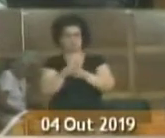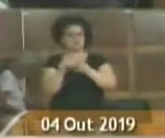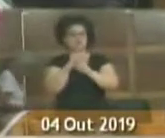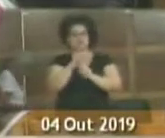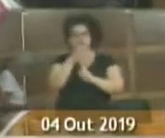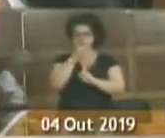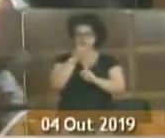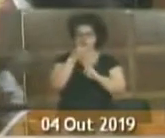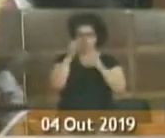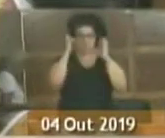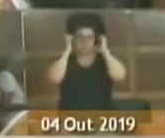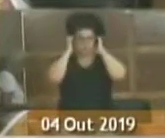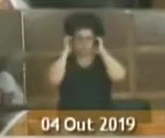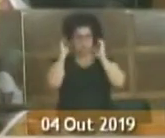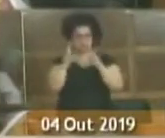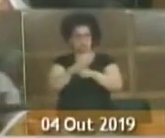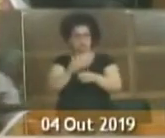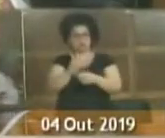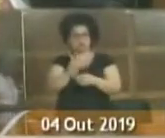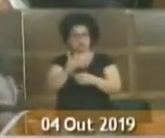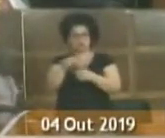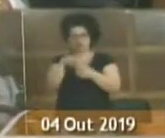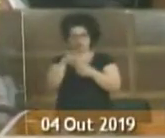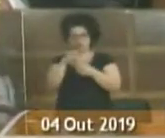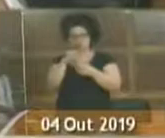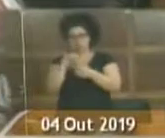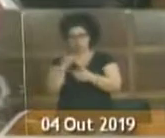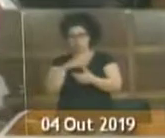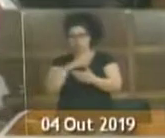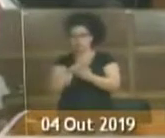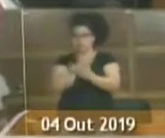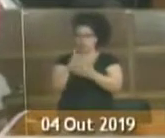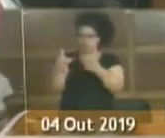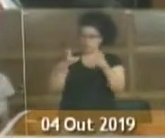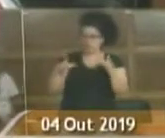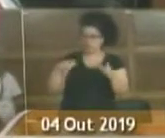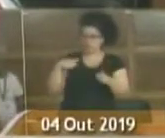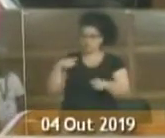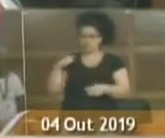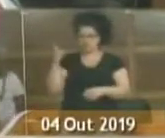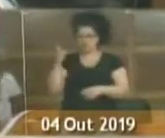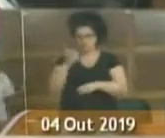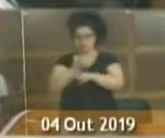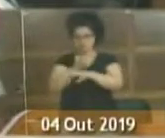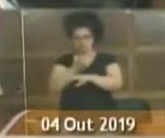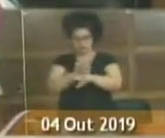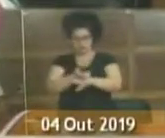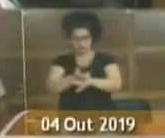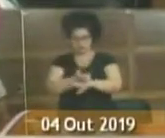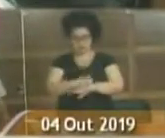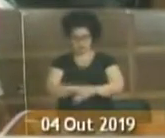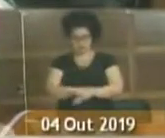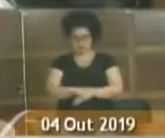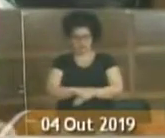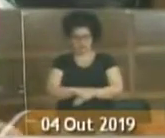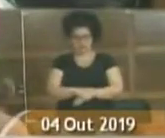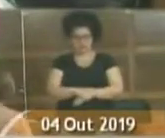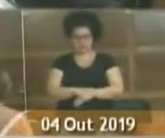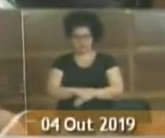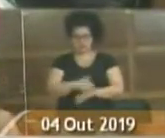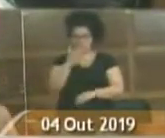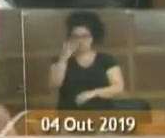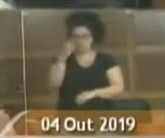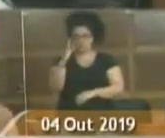a protetora Neia e outros protetores que estão lá na praça, à frente da